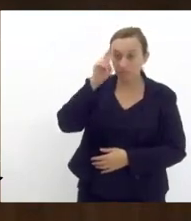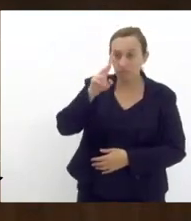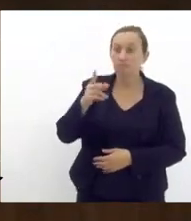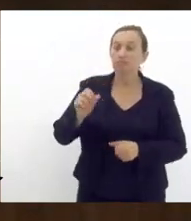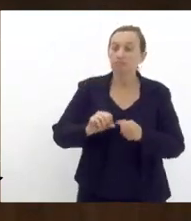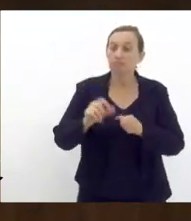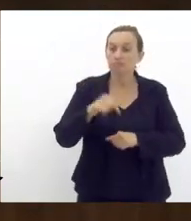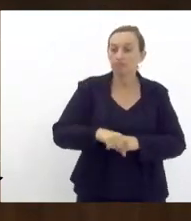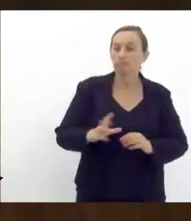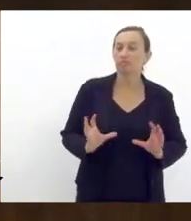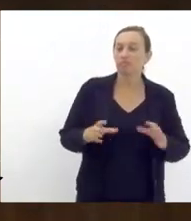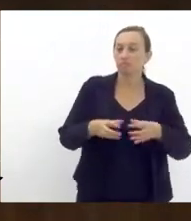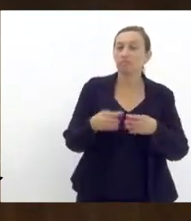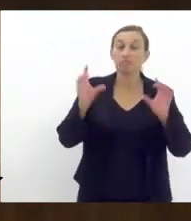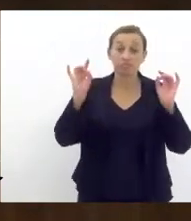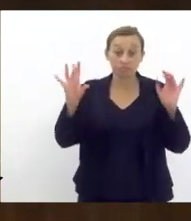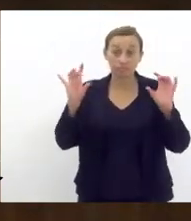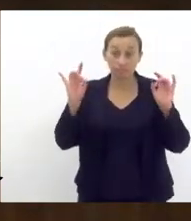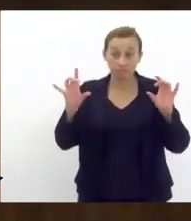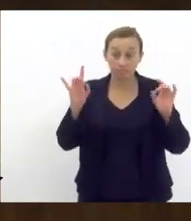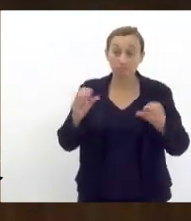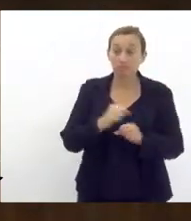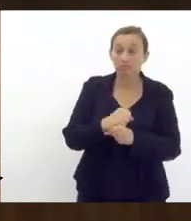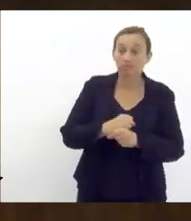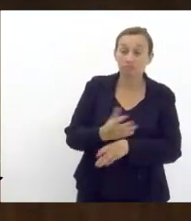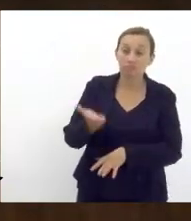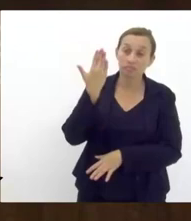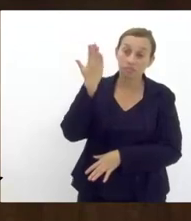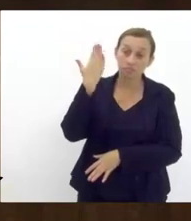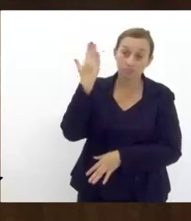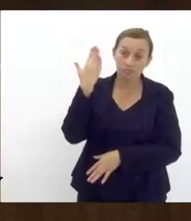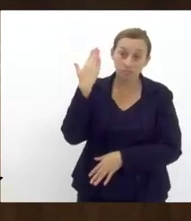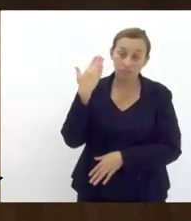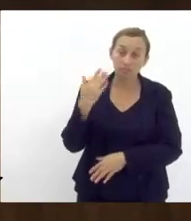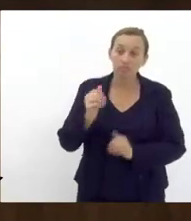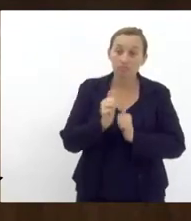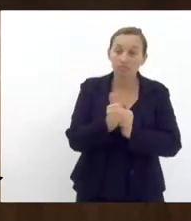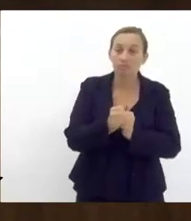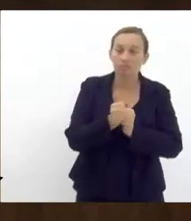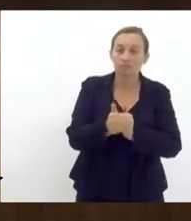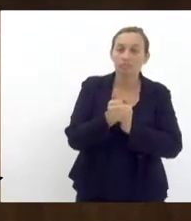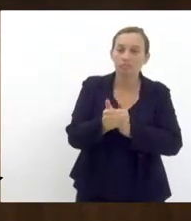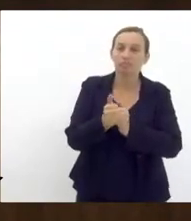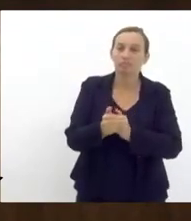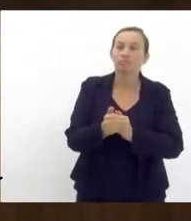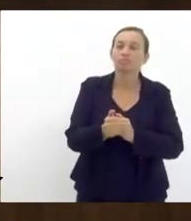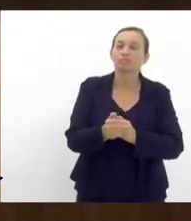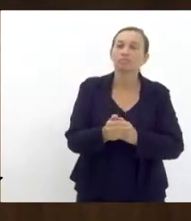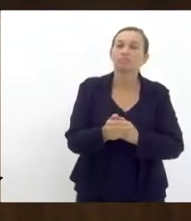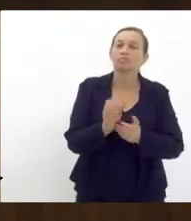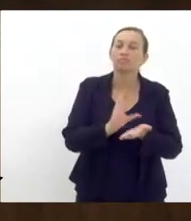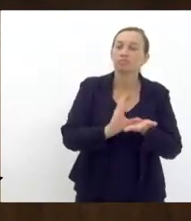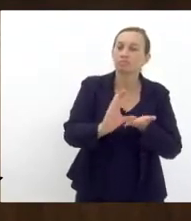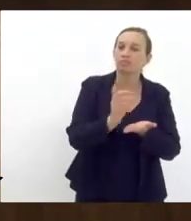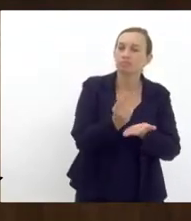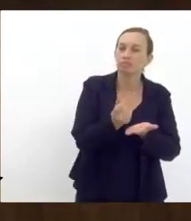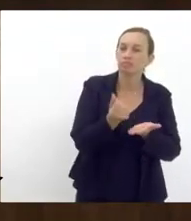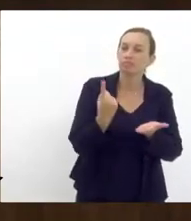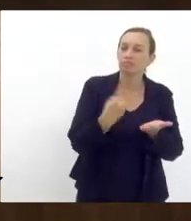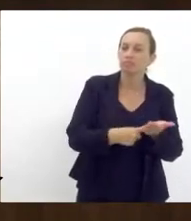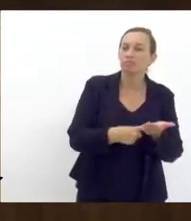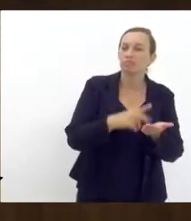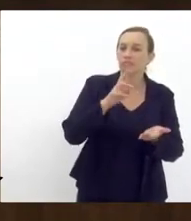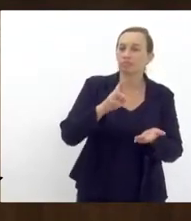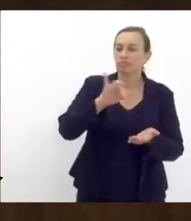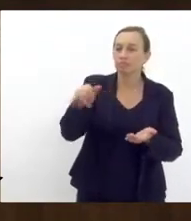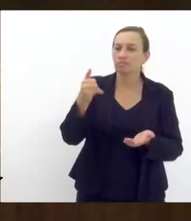aqui também uma comissão especial no ano passado para acompanhar a execução dos recursos do pacto RJ